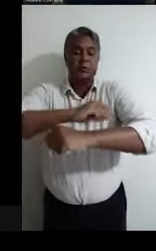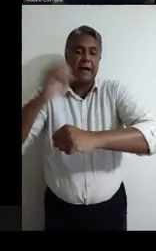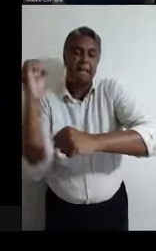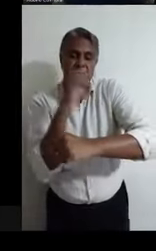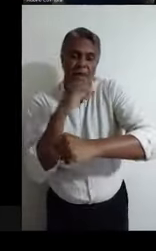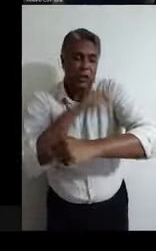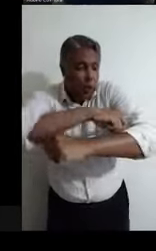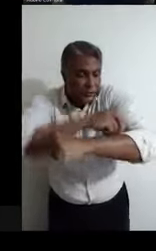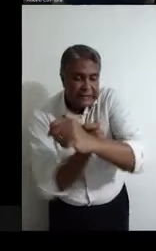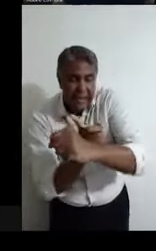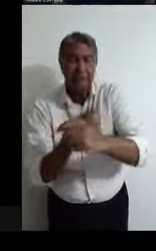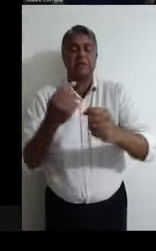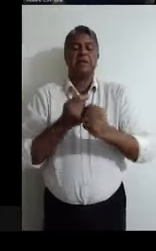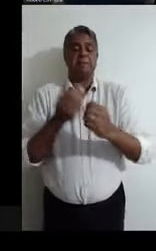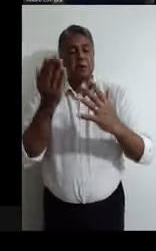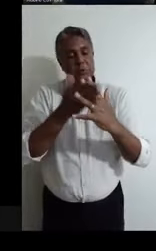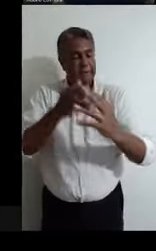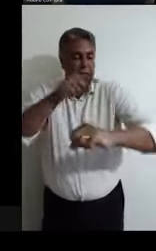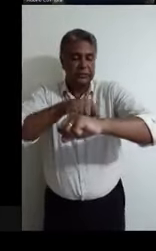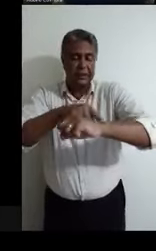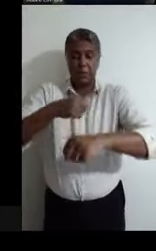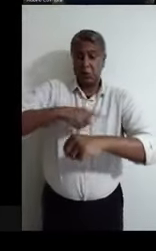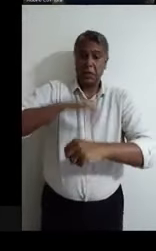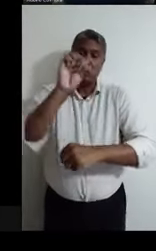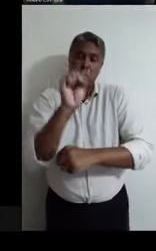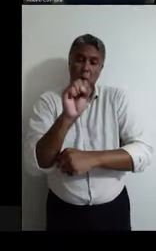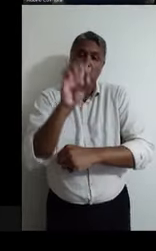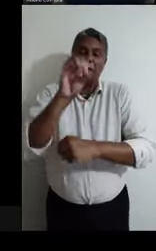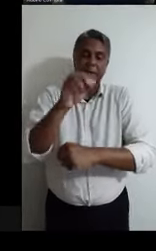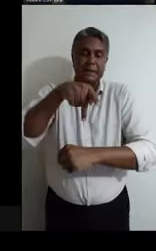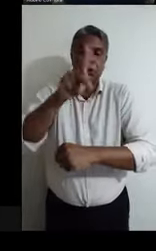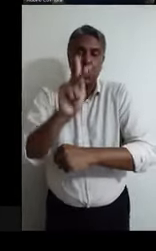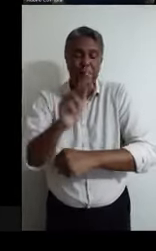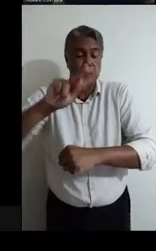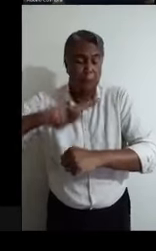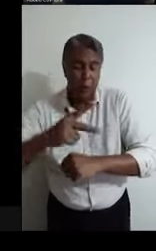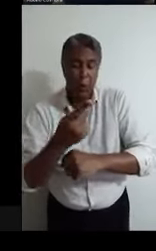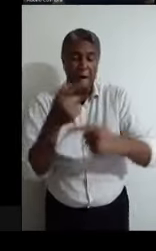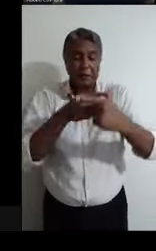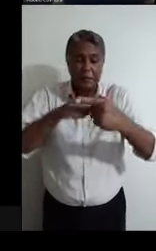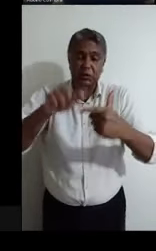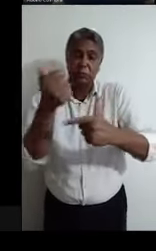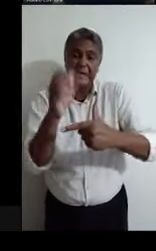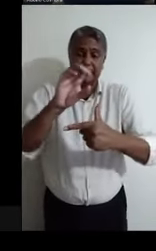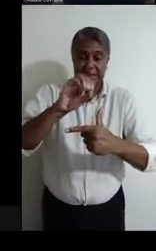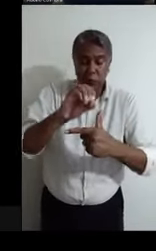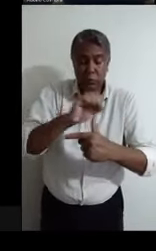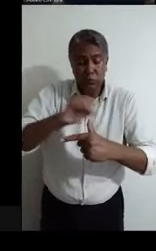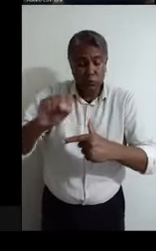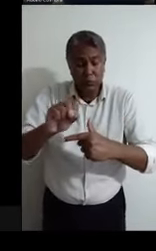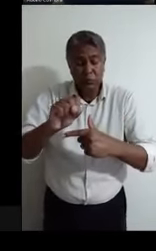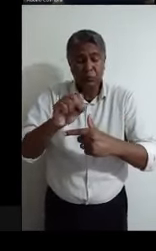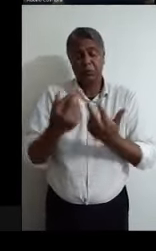tempo. Eu terei 80 km por hora dividido por 10 segundos. A sua aceleração será igual a